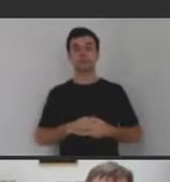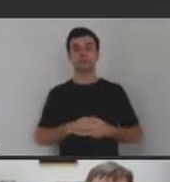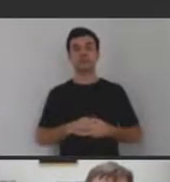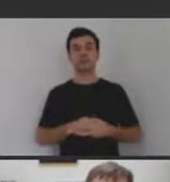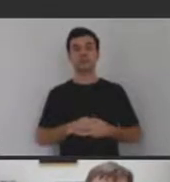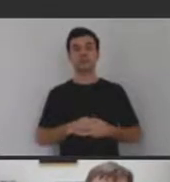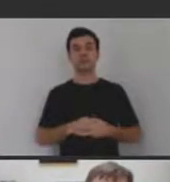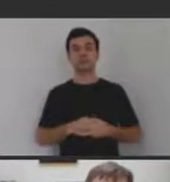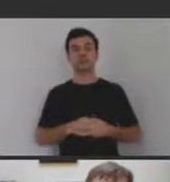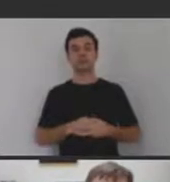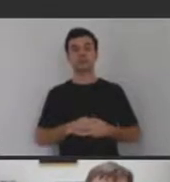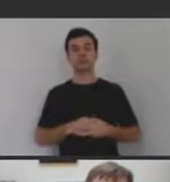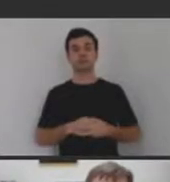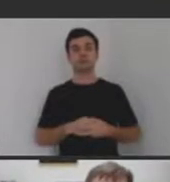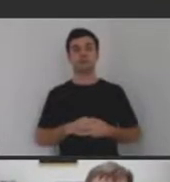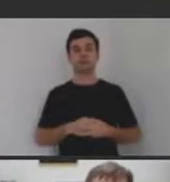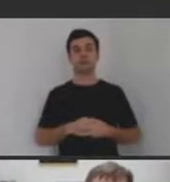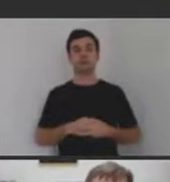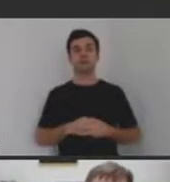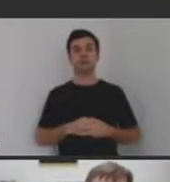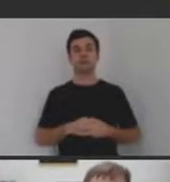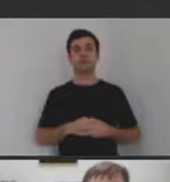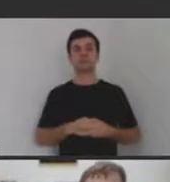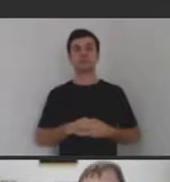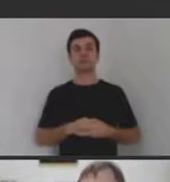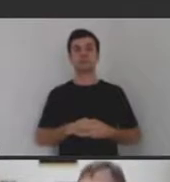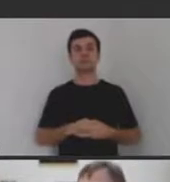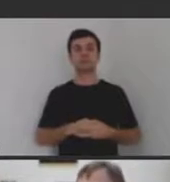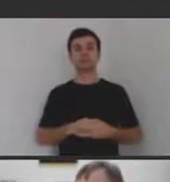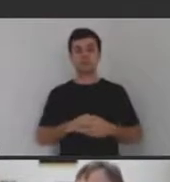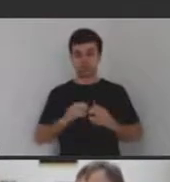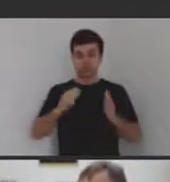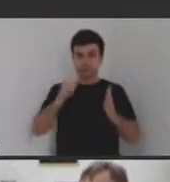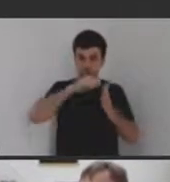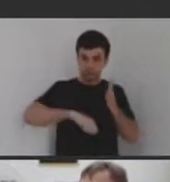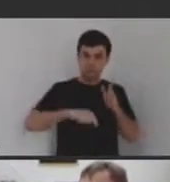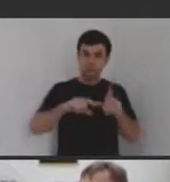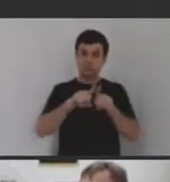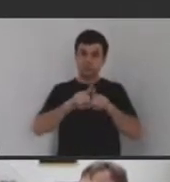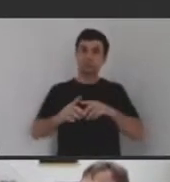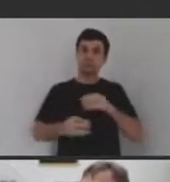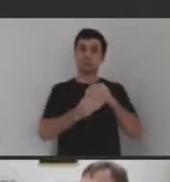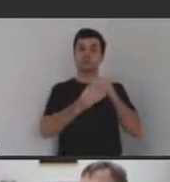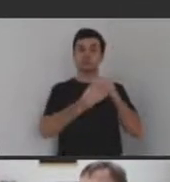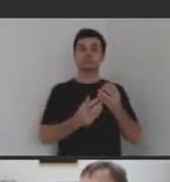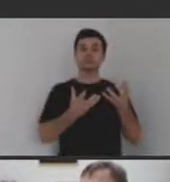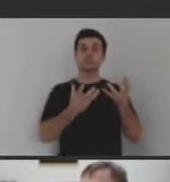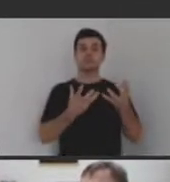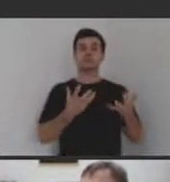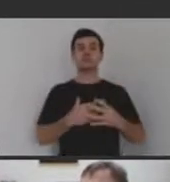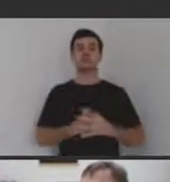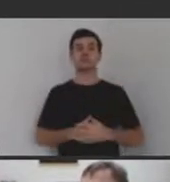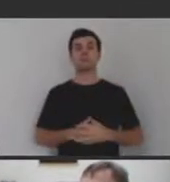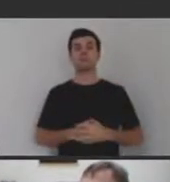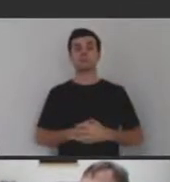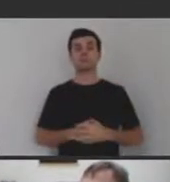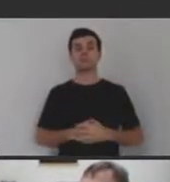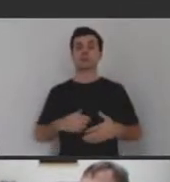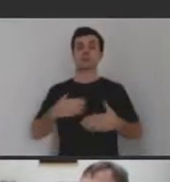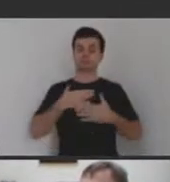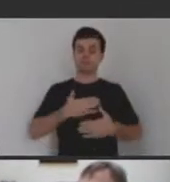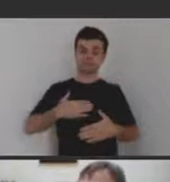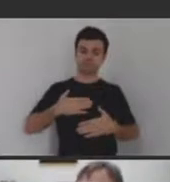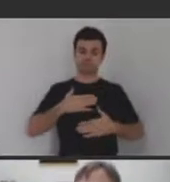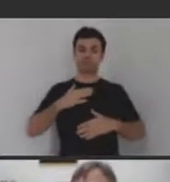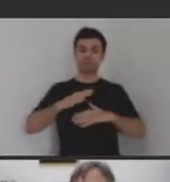Senhor presidente, é para assinar também, Vossa Excelência se permitiu, eu gostaria de assinar esse requerimento também. É um prazer ter a assinatura de